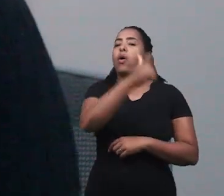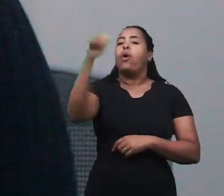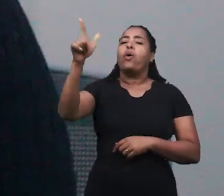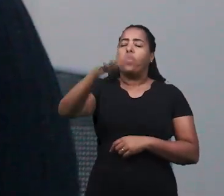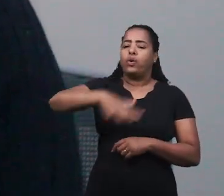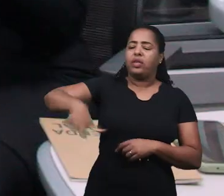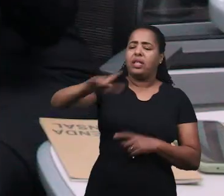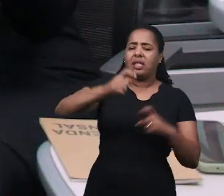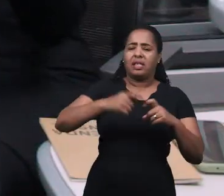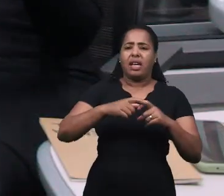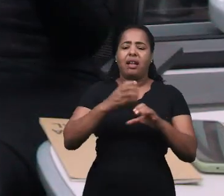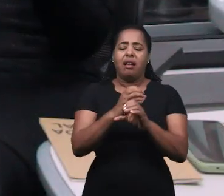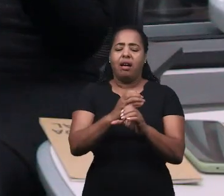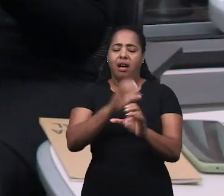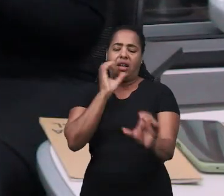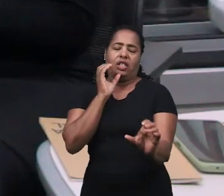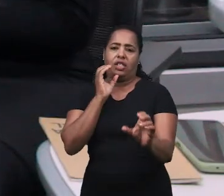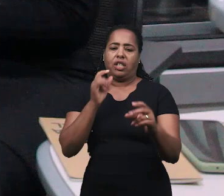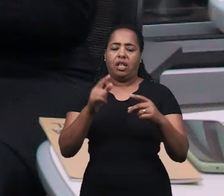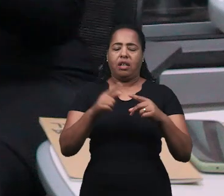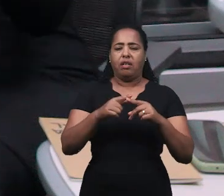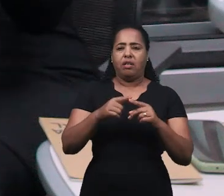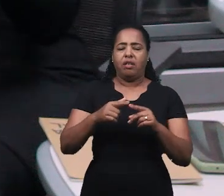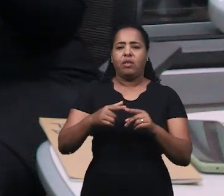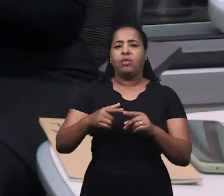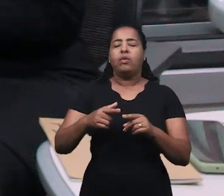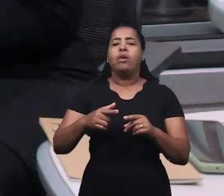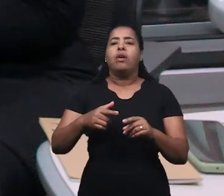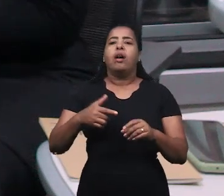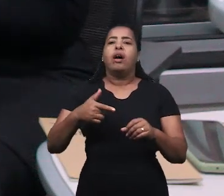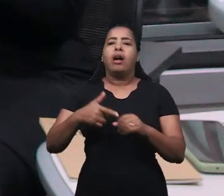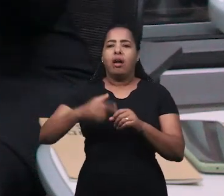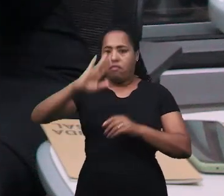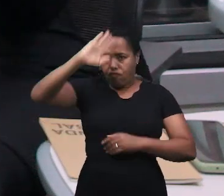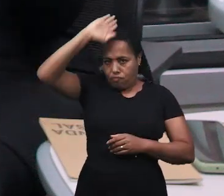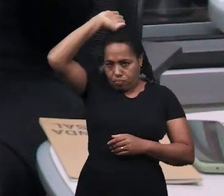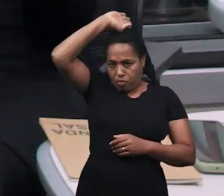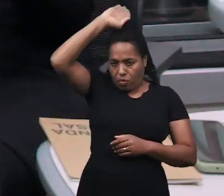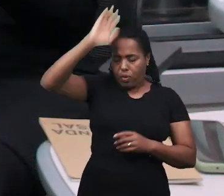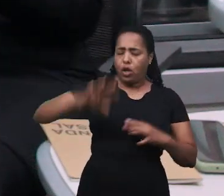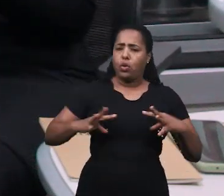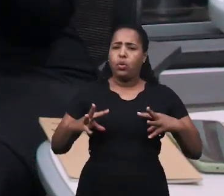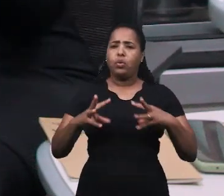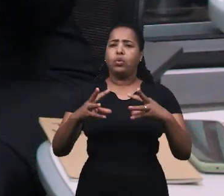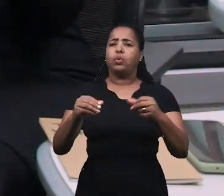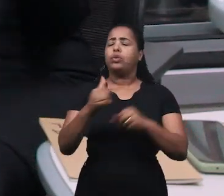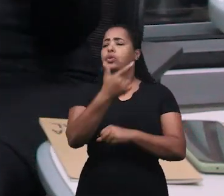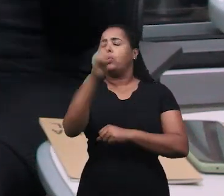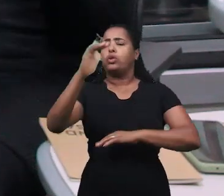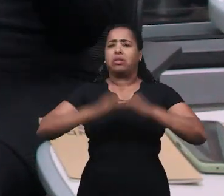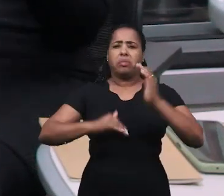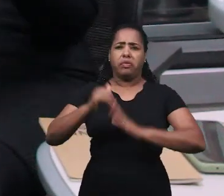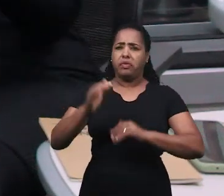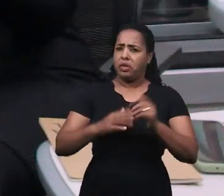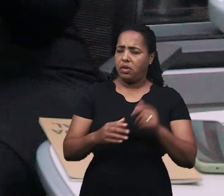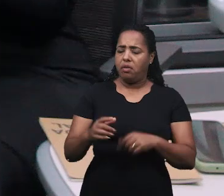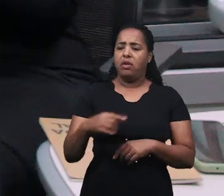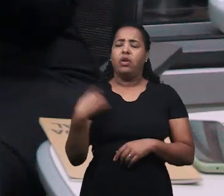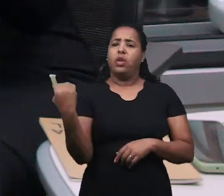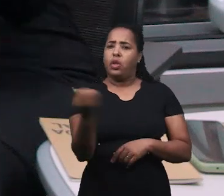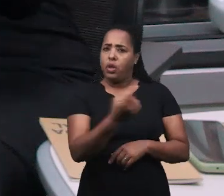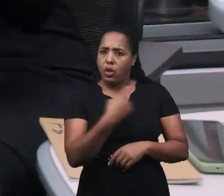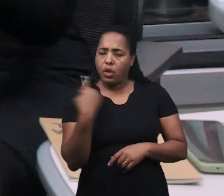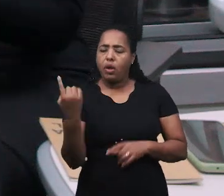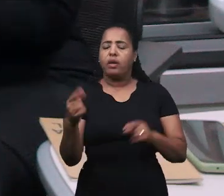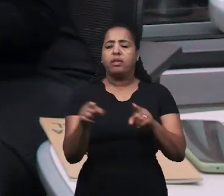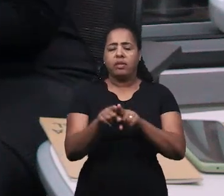outras áreas. Os engenheiros, os bombeiros, tudo que você imaginar. Todas as outras profissões, inclusive nós,